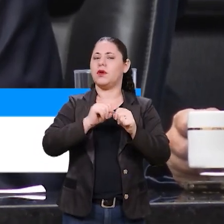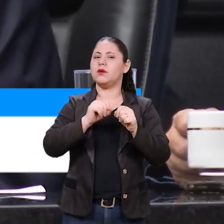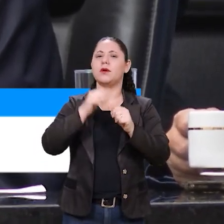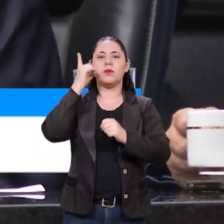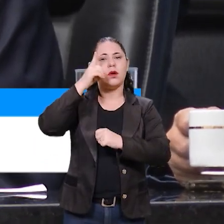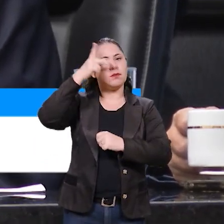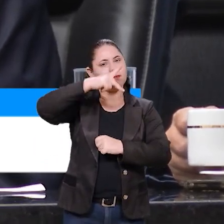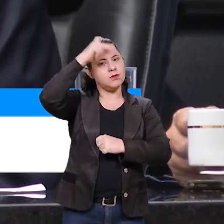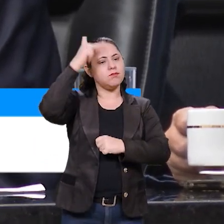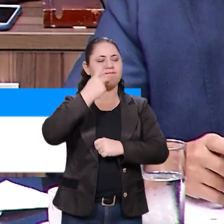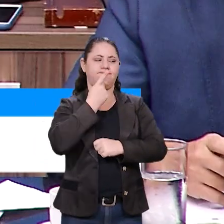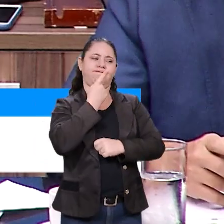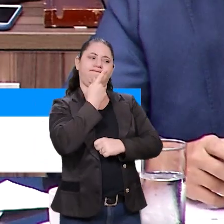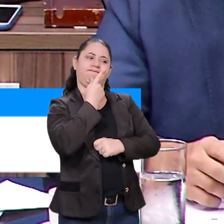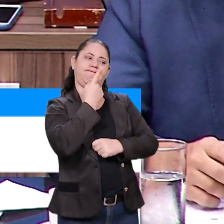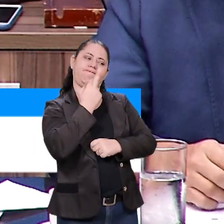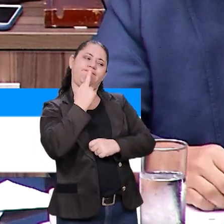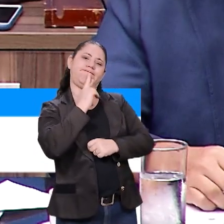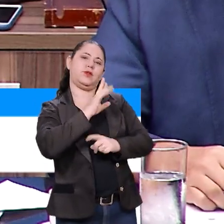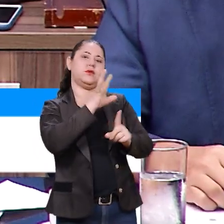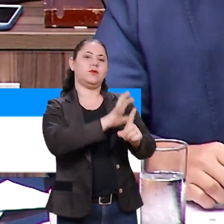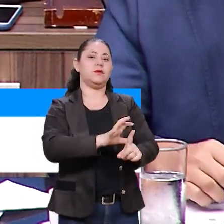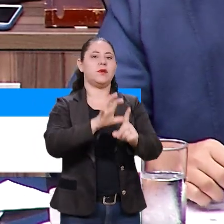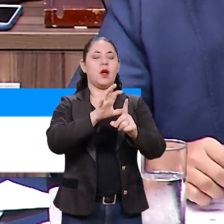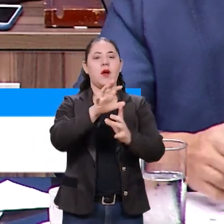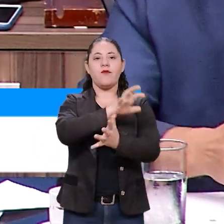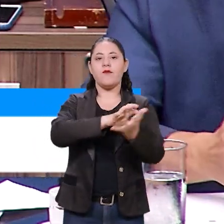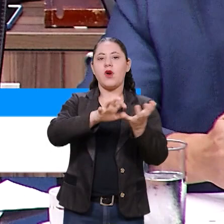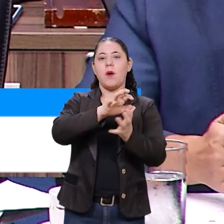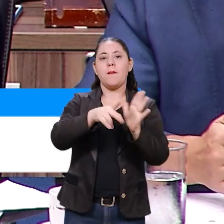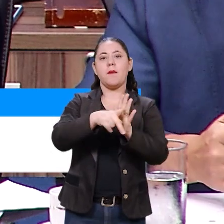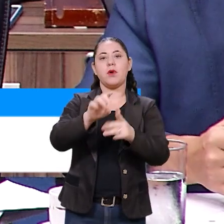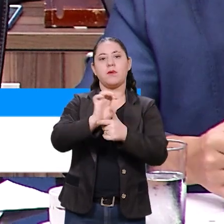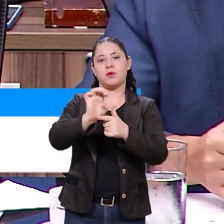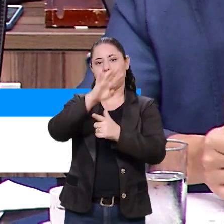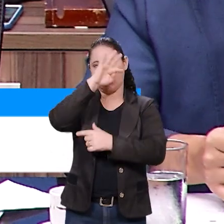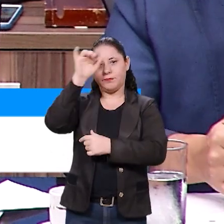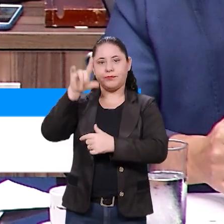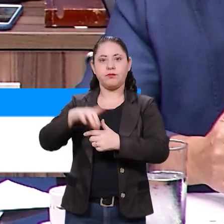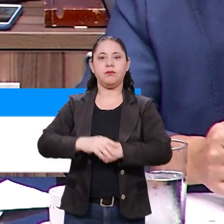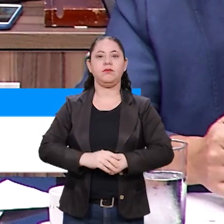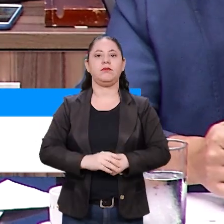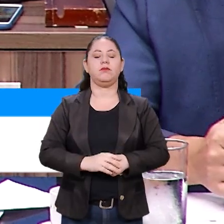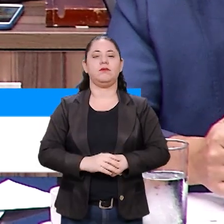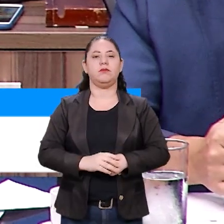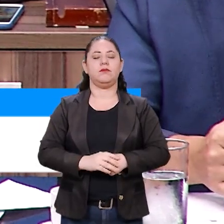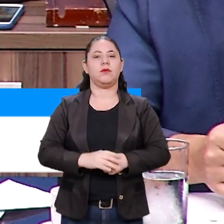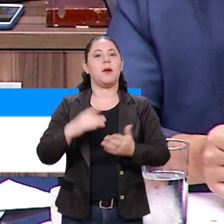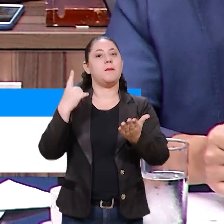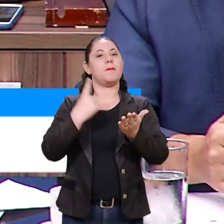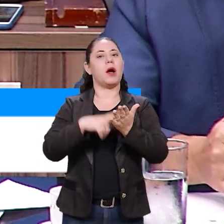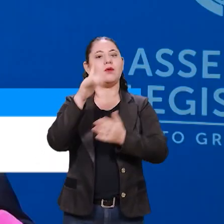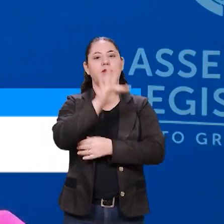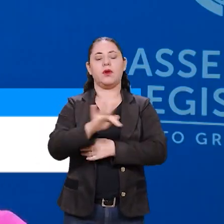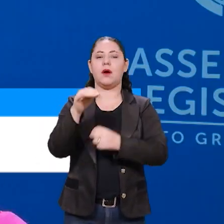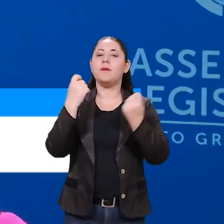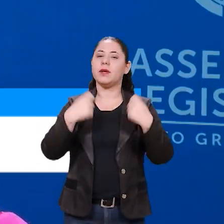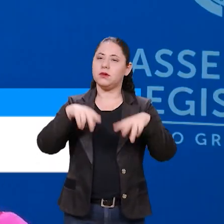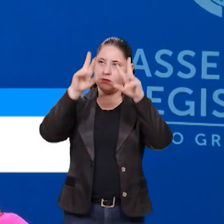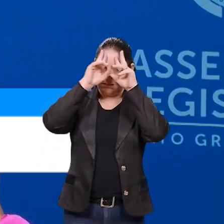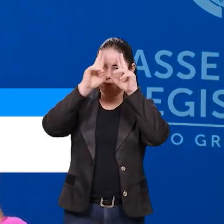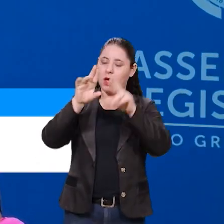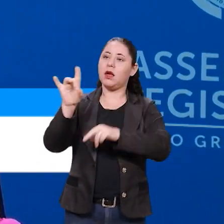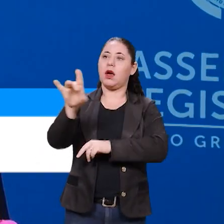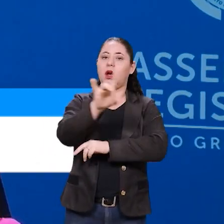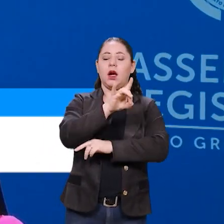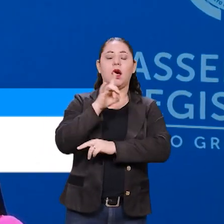o deputado Paulo Correa a criticar os possíveis impactos da reforma para Mato Grosso do Sul. O Pacto Federativo tem que